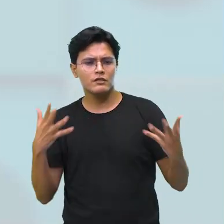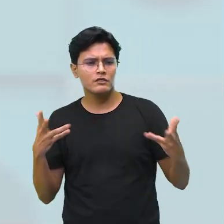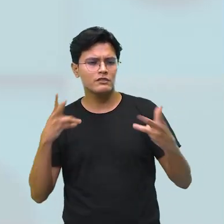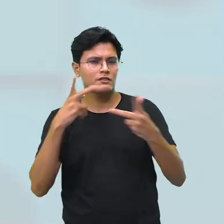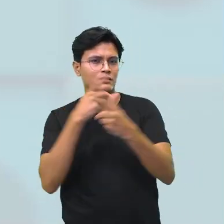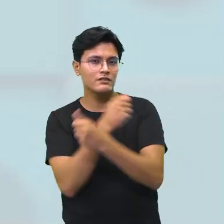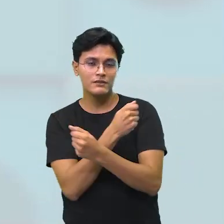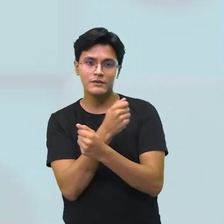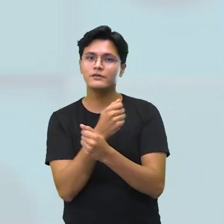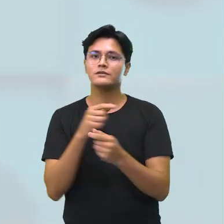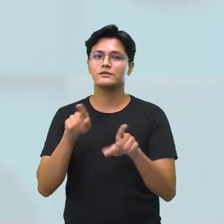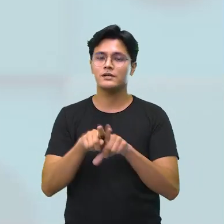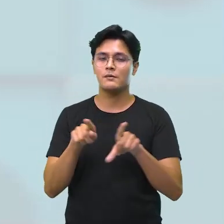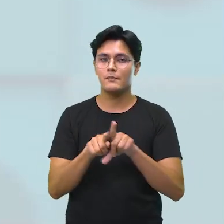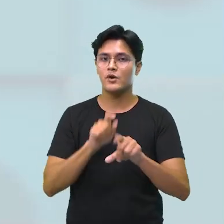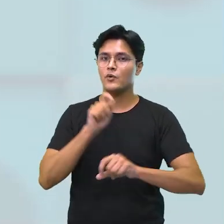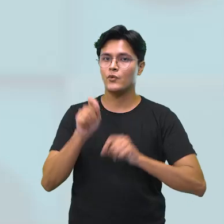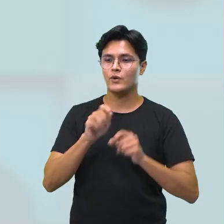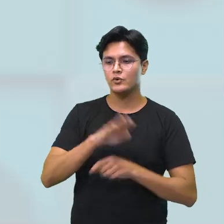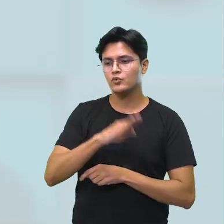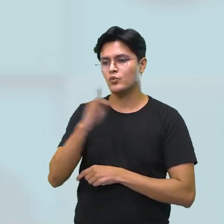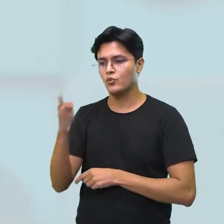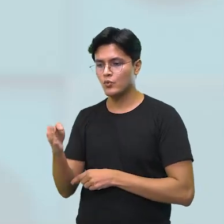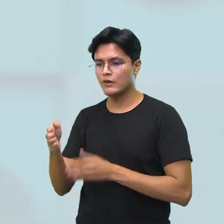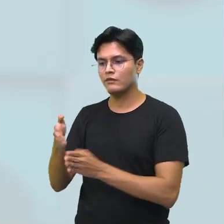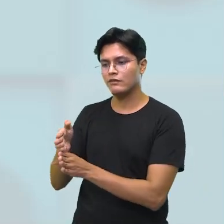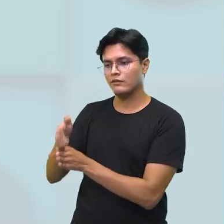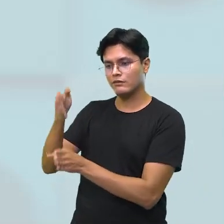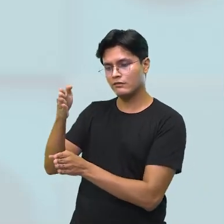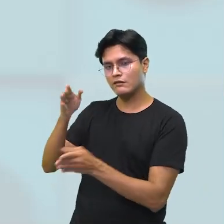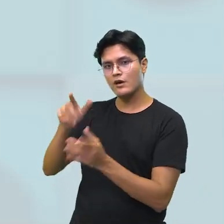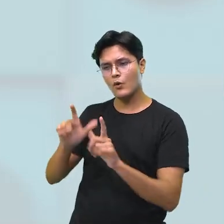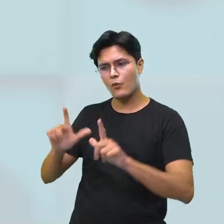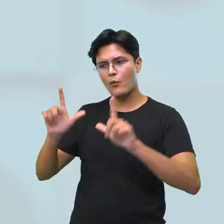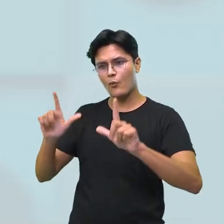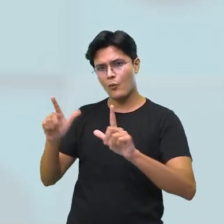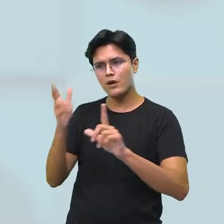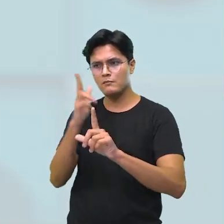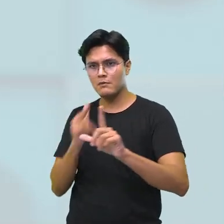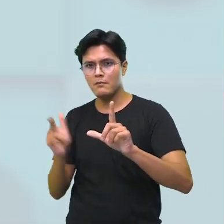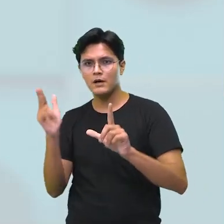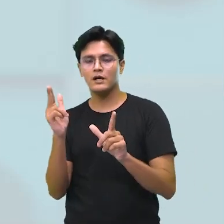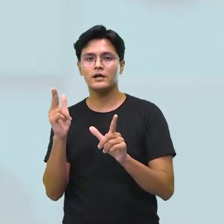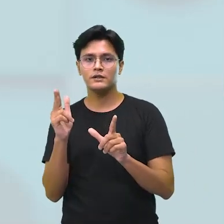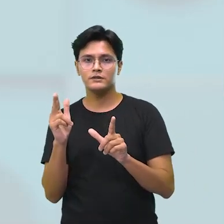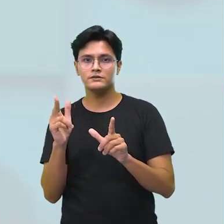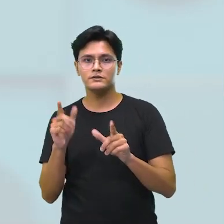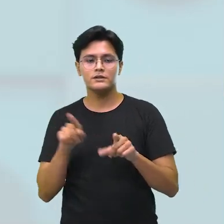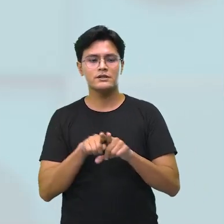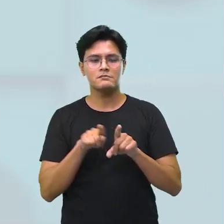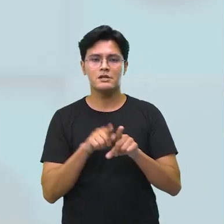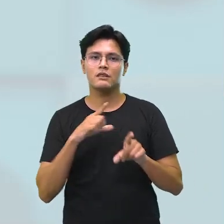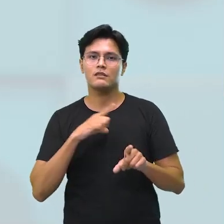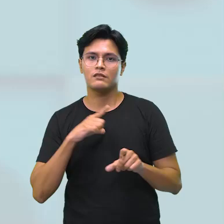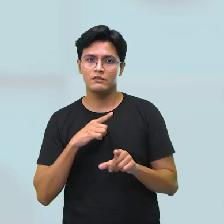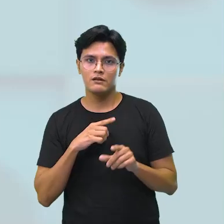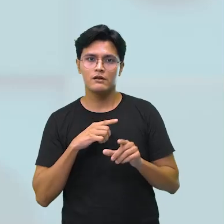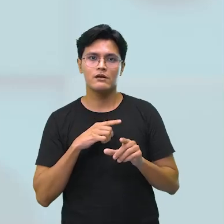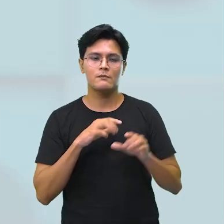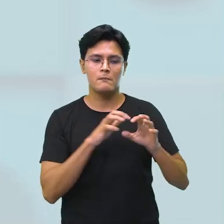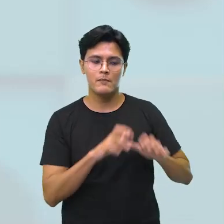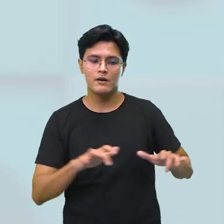vasos. Mostra que do outro lado tinha a imagem da dona da casa pintado e logo ao lado tinha o piano. Então ela vai